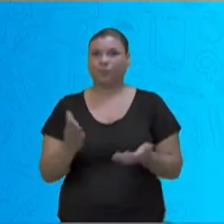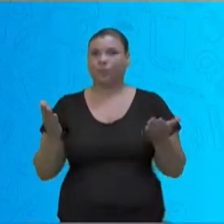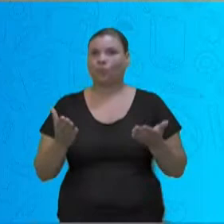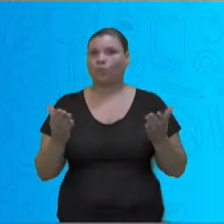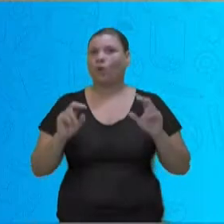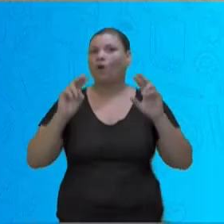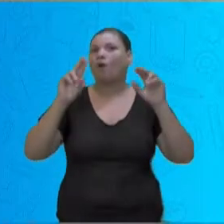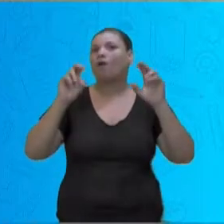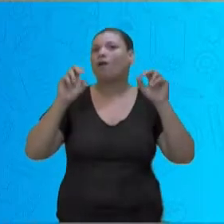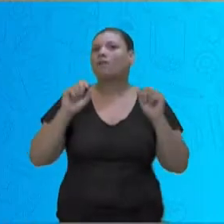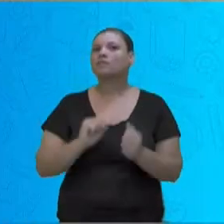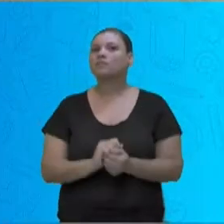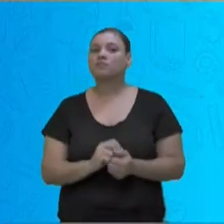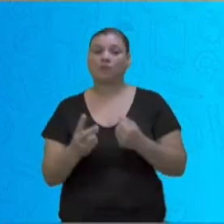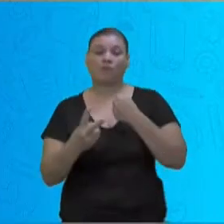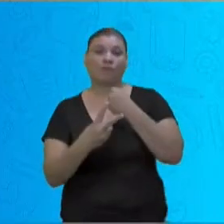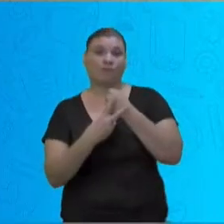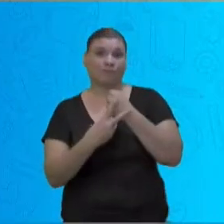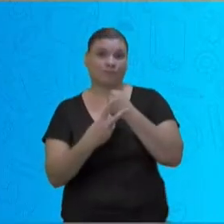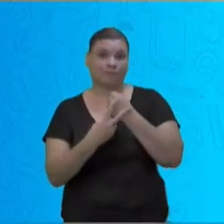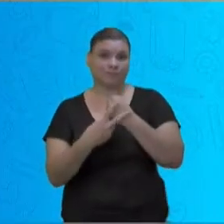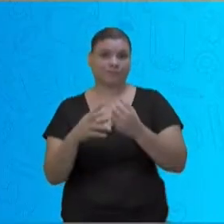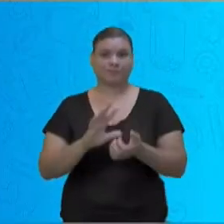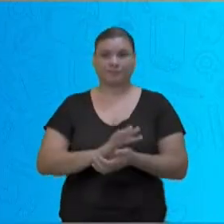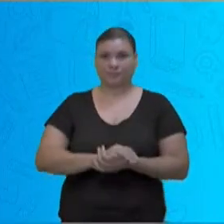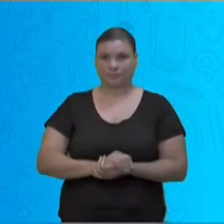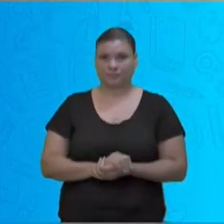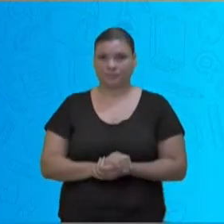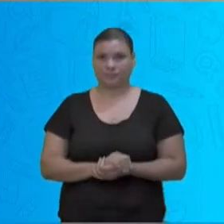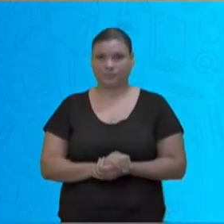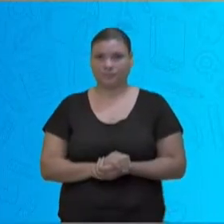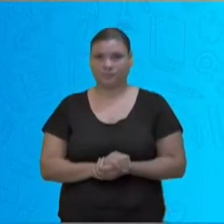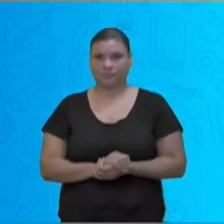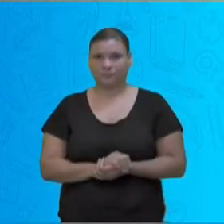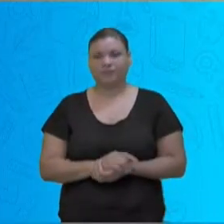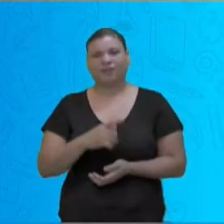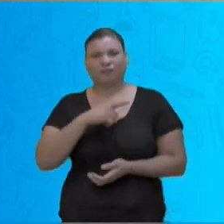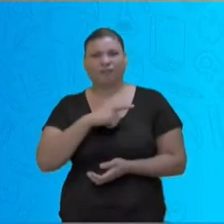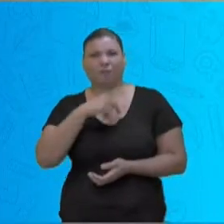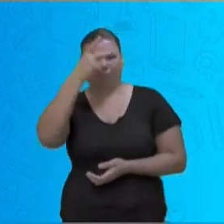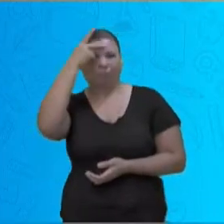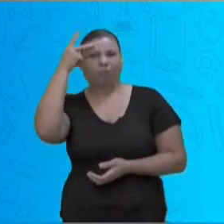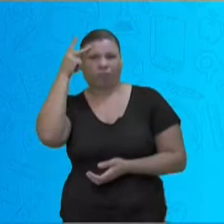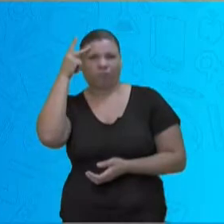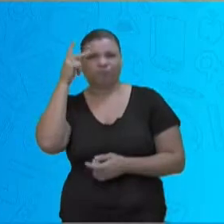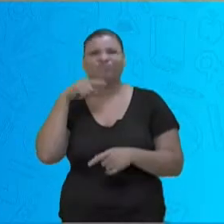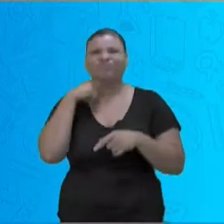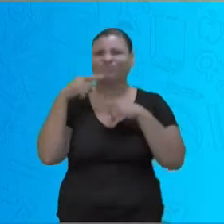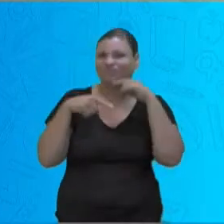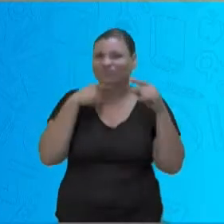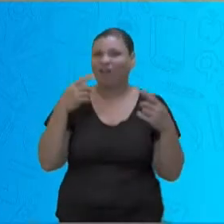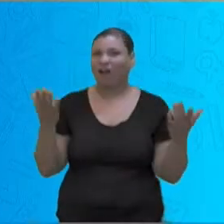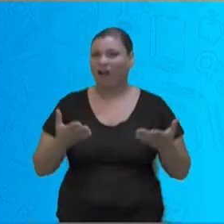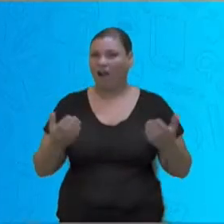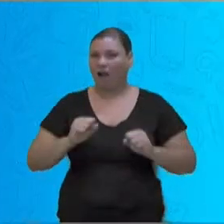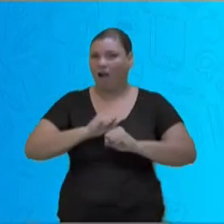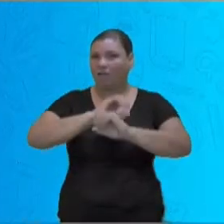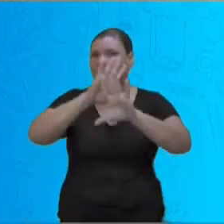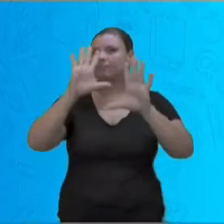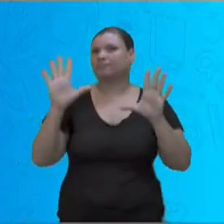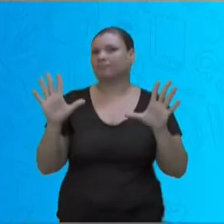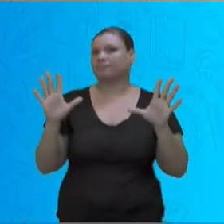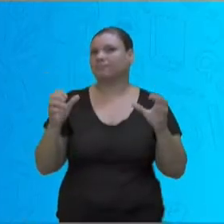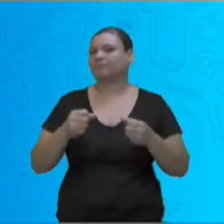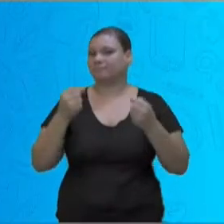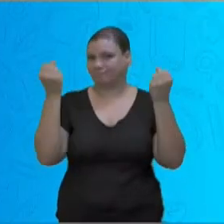Hoje nós vamos falar sobre o verbo to be, onde todo mundo tenta complicar, mas na realidade é bem